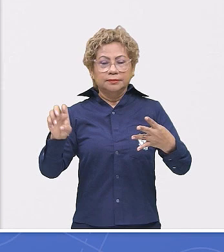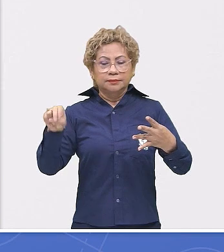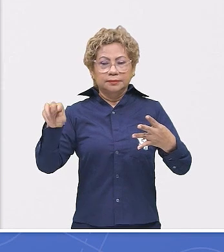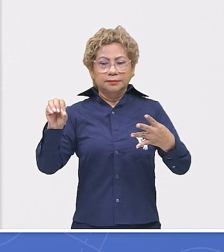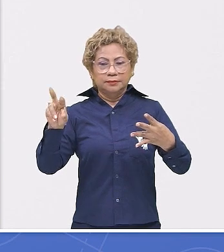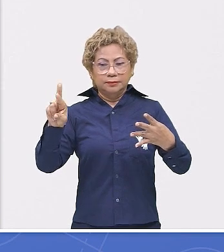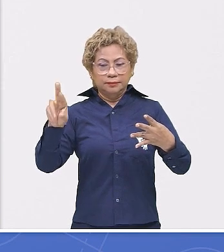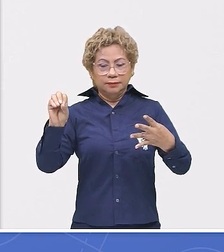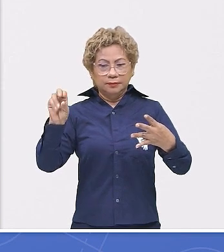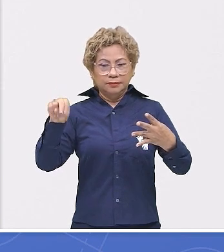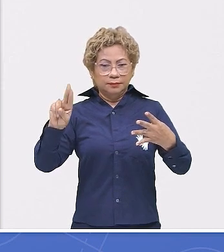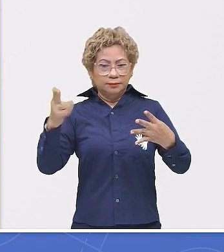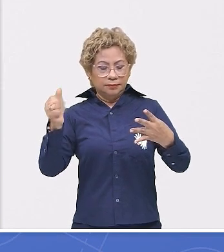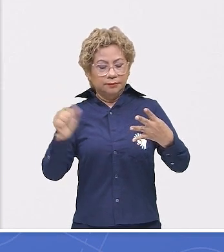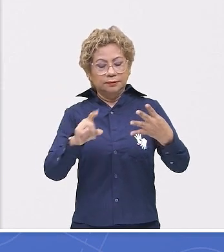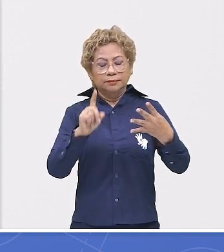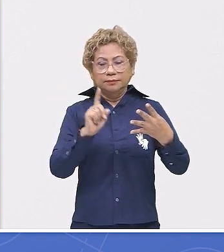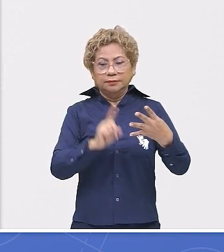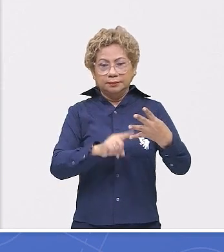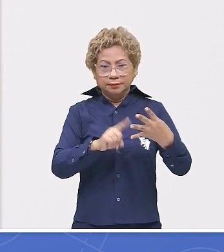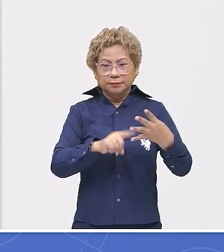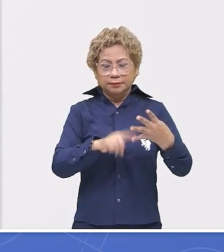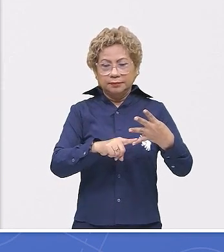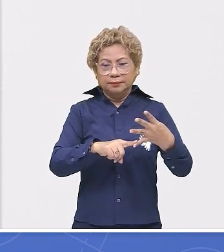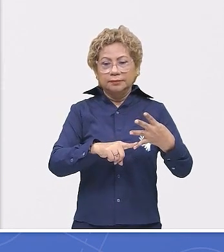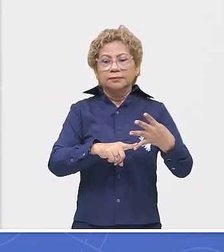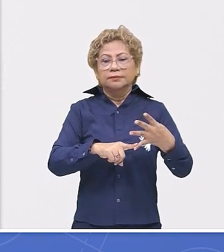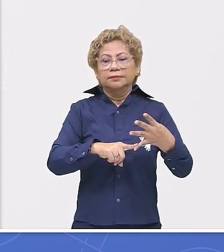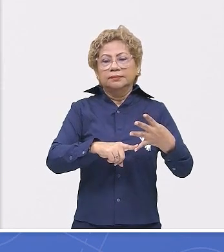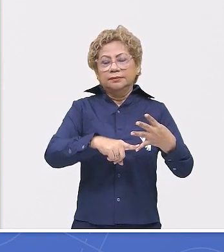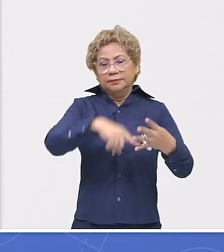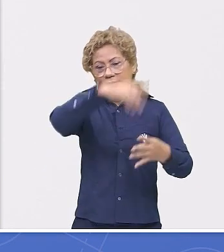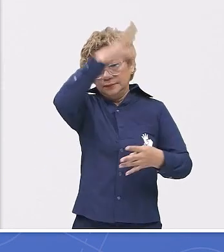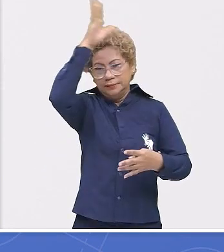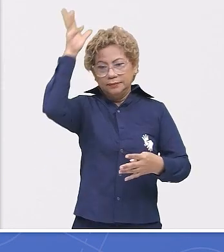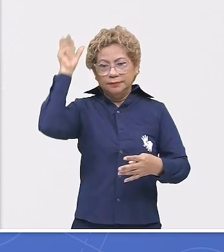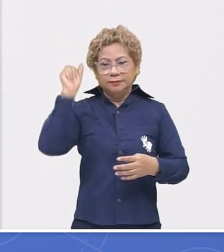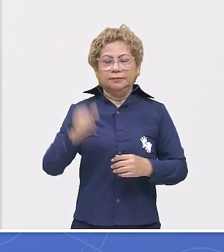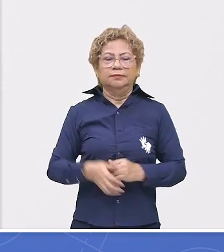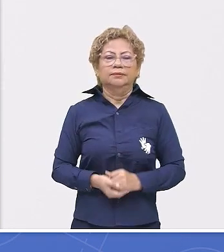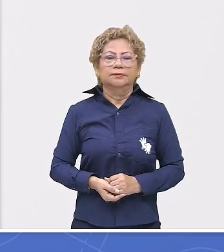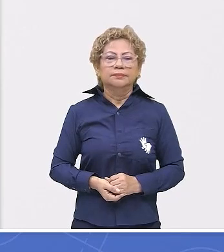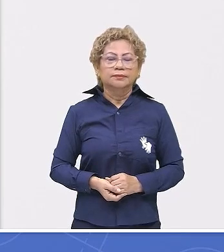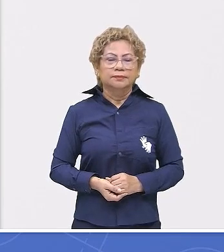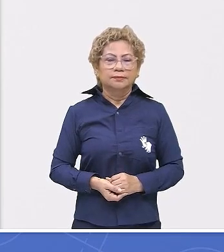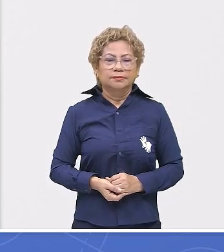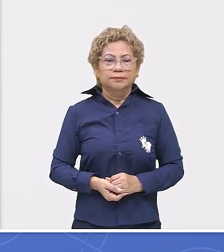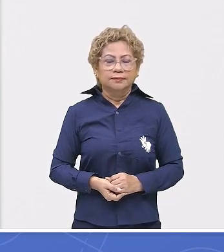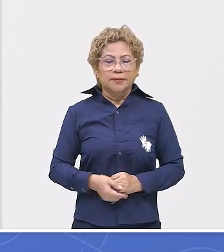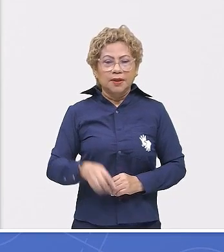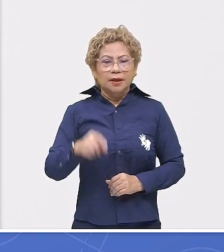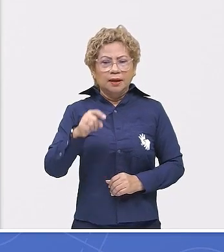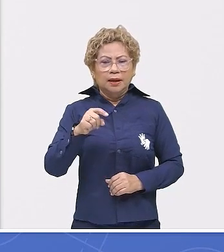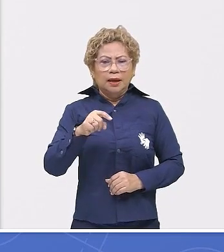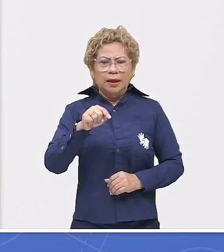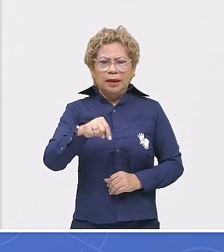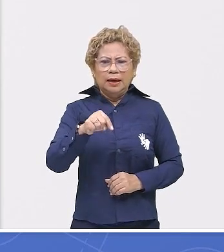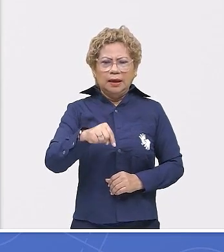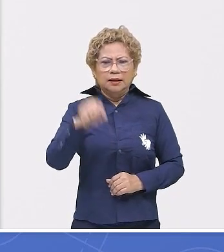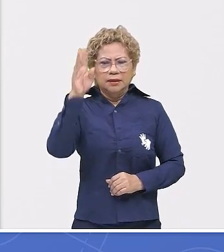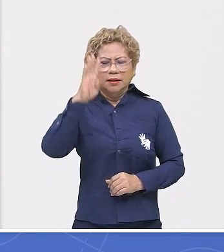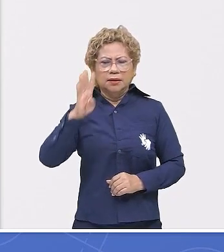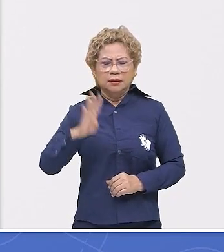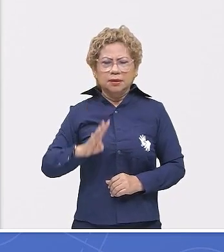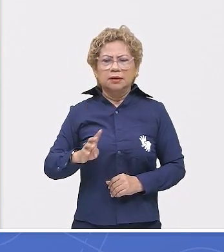aí 4 fusos horários atualmente, tá? Mas além dos fusos horários aqui no nosso país, também vamos ter o horário